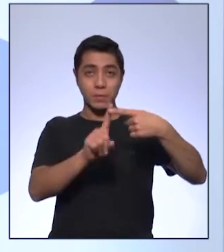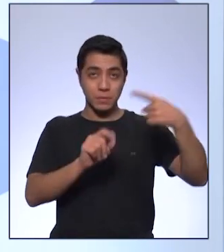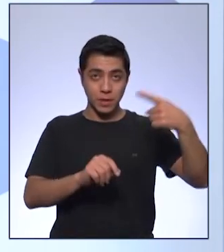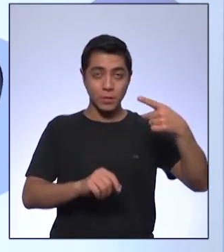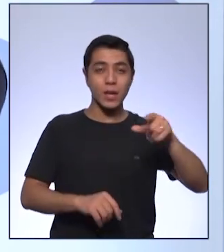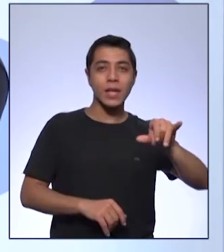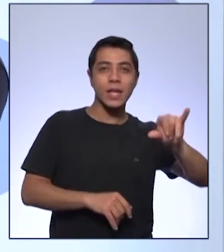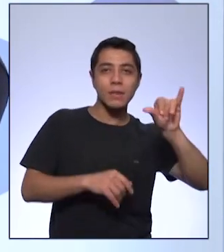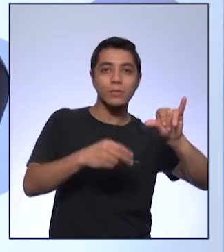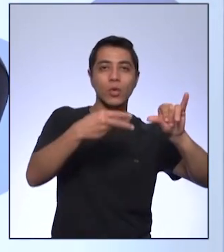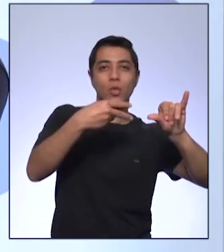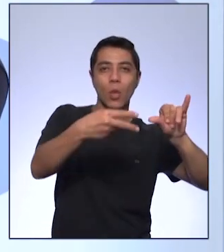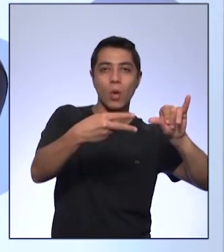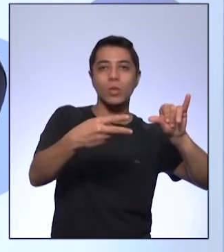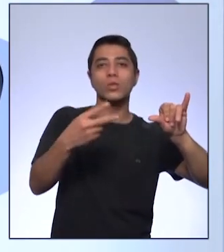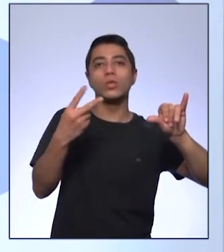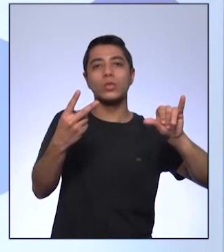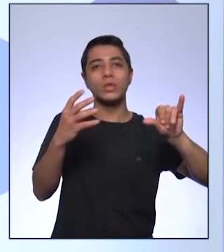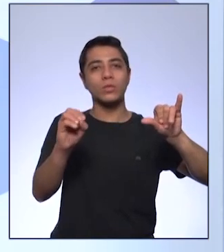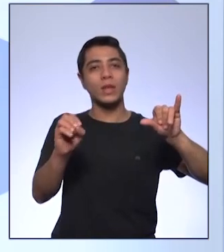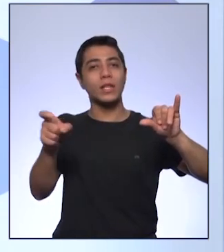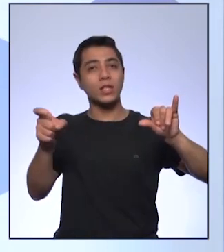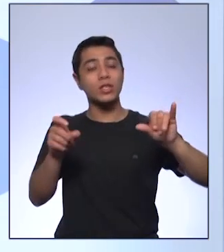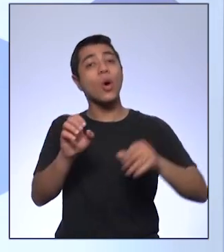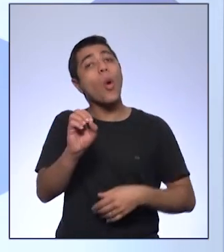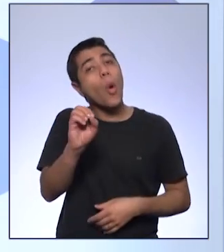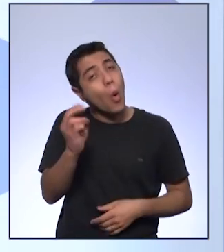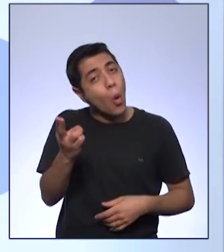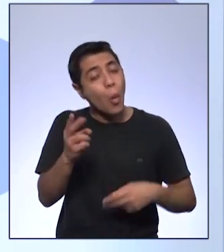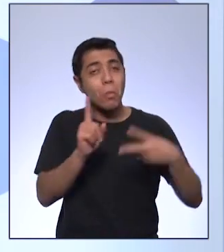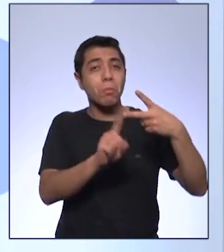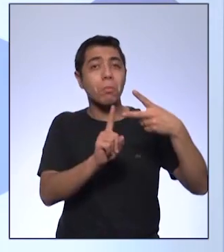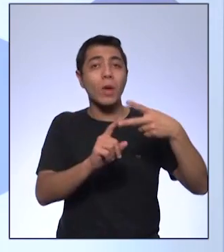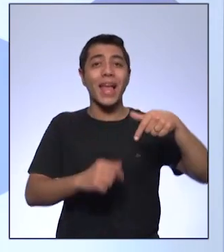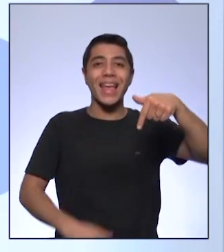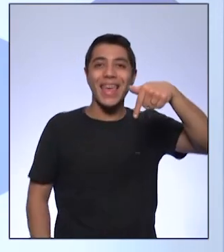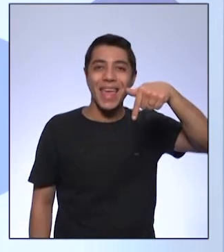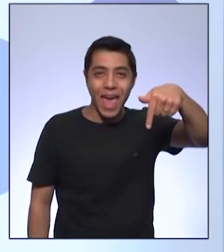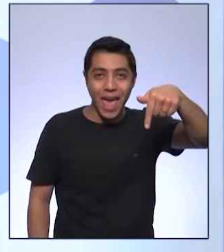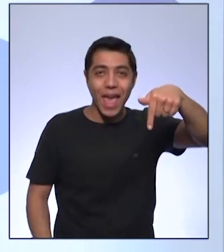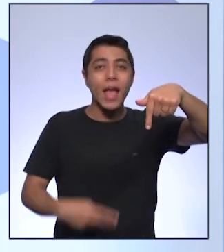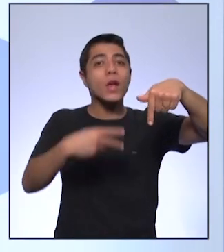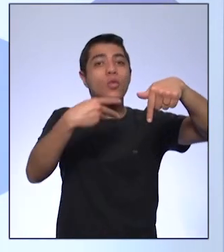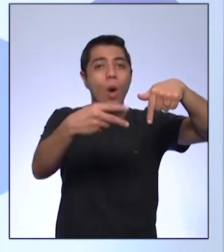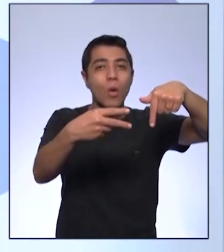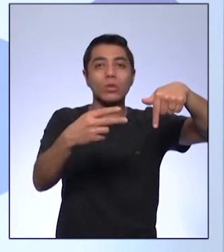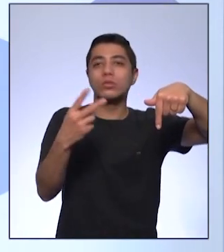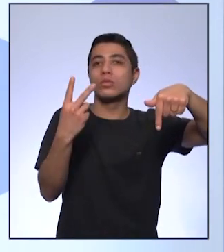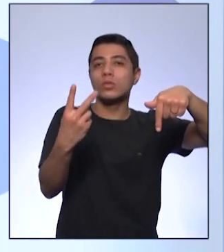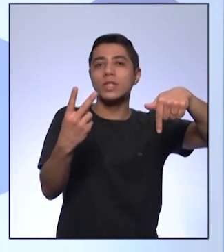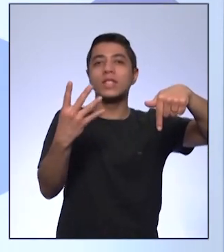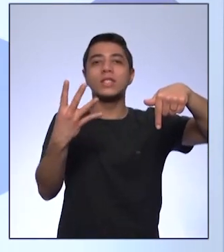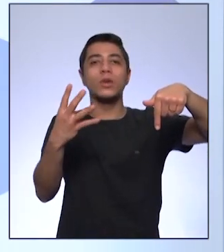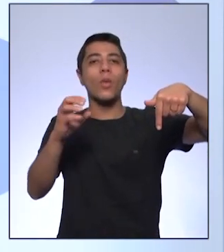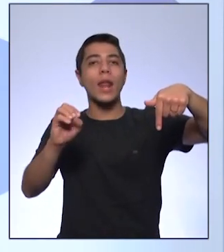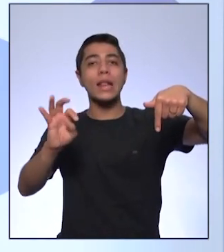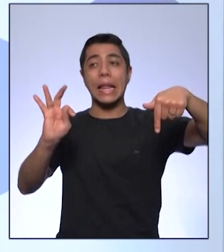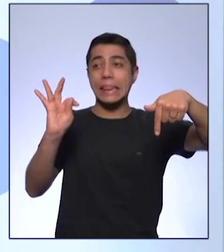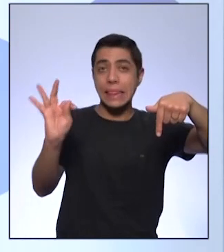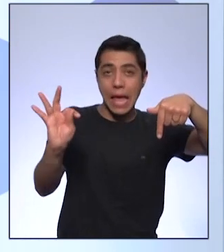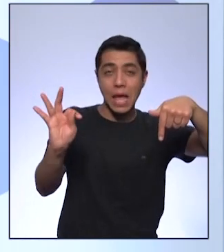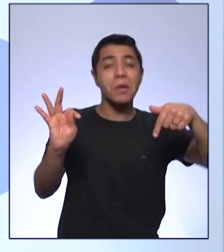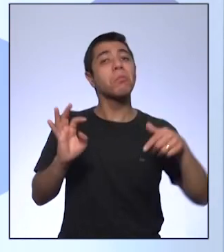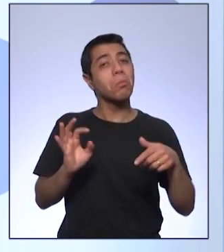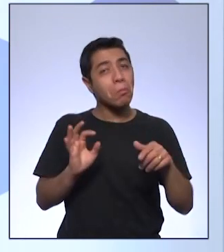a 240t. Muito bom. Sara. Ó, eu acho que no nono ano tá bombando aqui de resposta certa. Aqui,